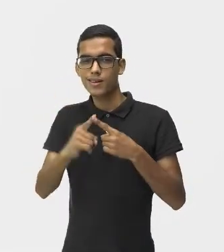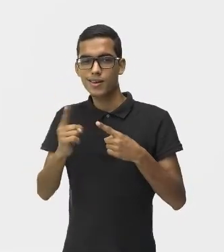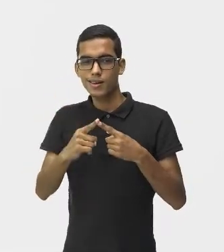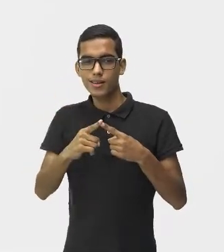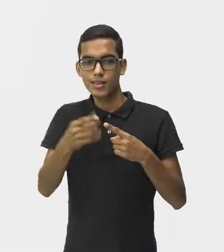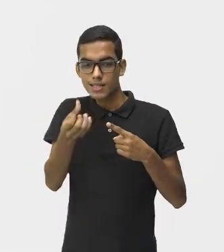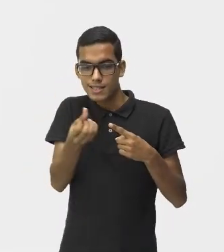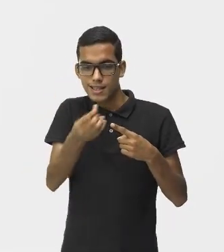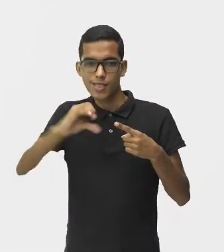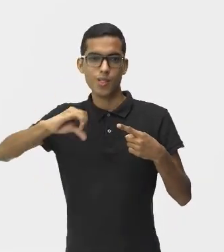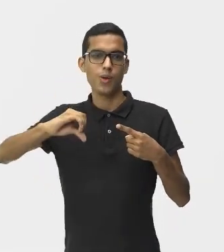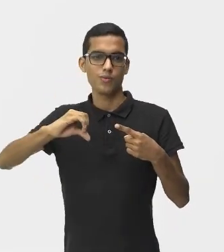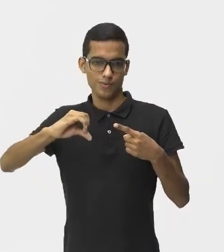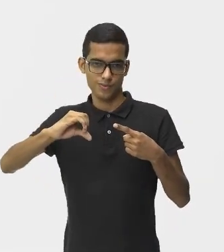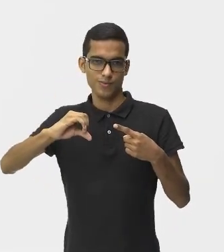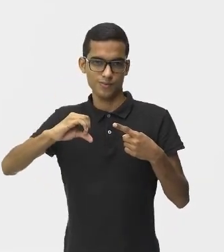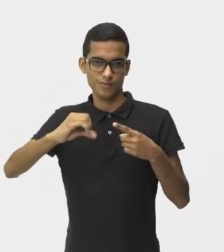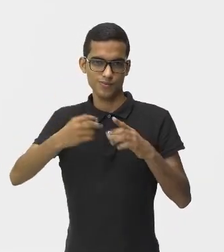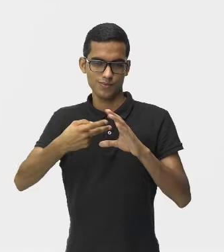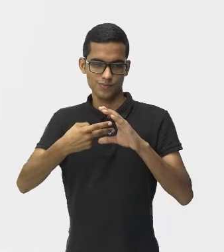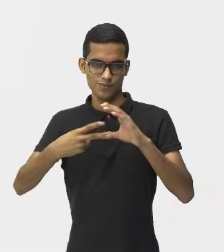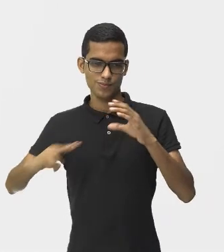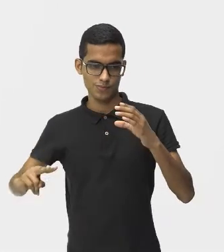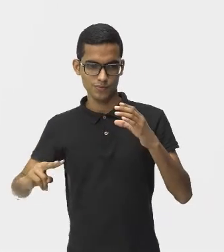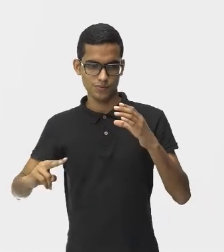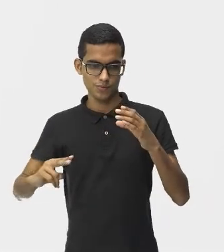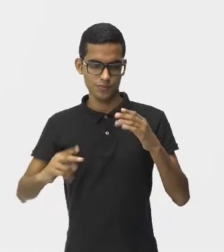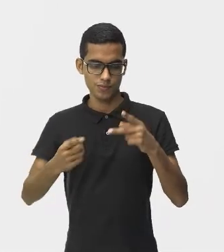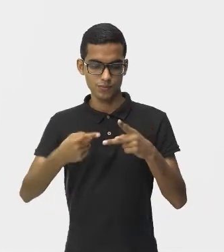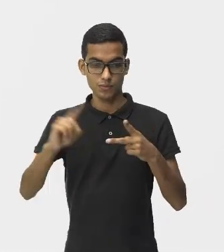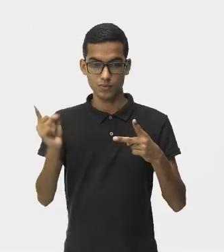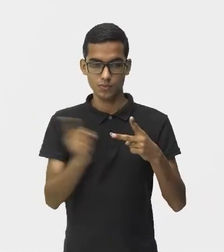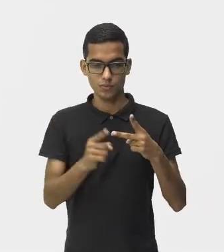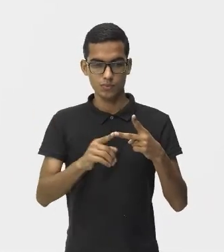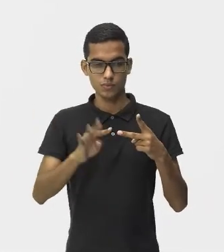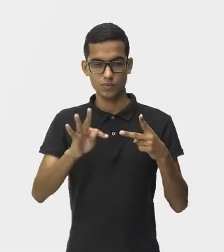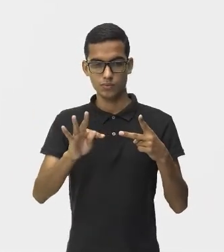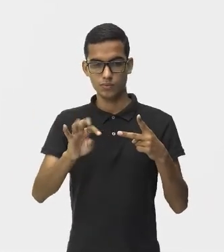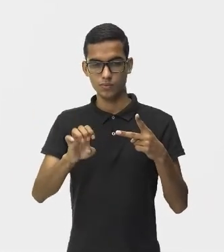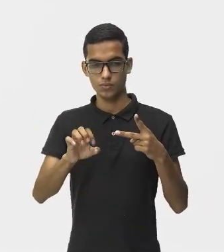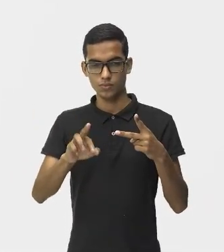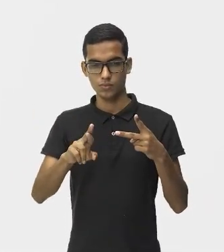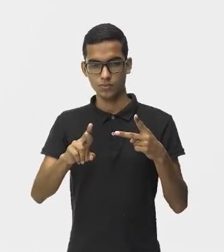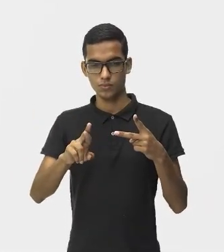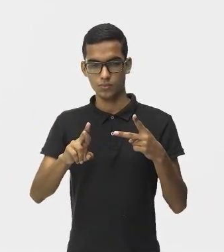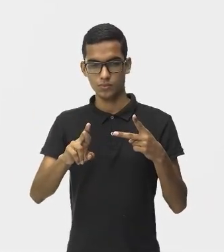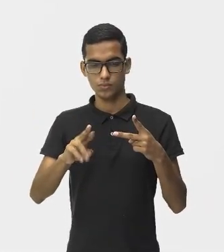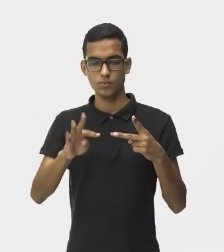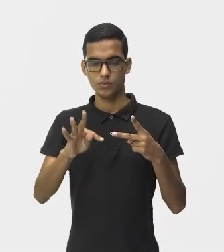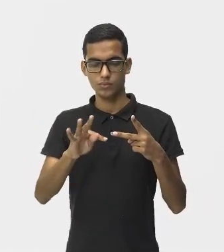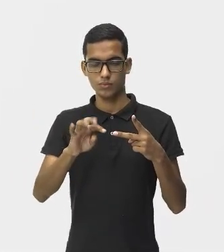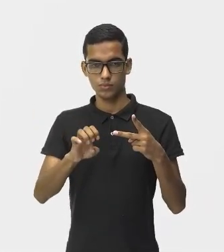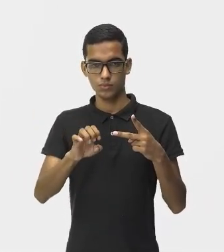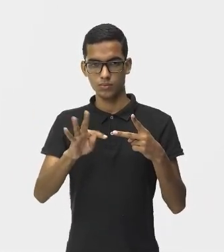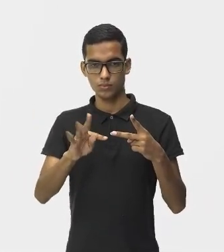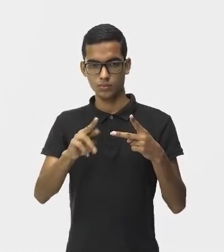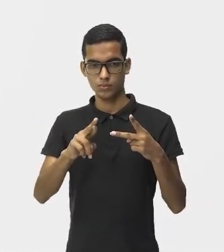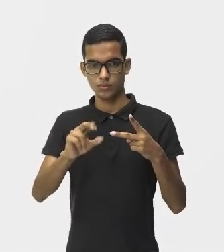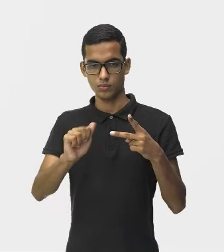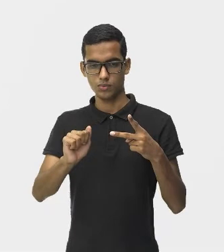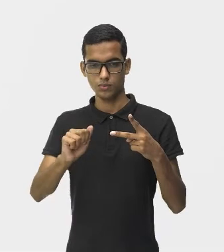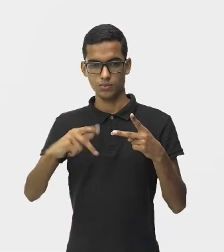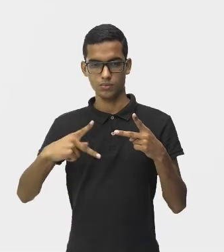da triploidia, 69 e da tetraploidia, 92 cromossomos. Então, é